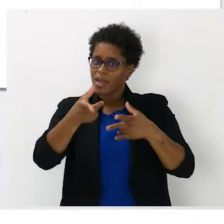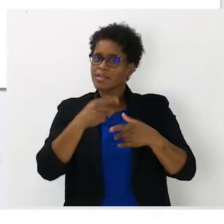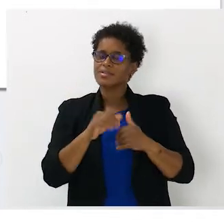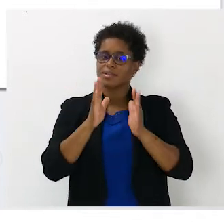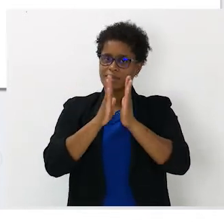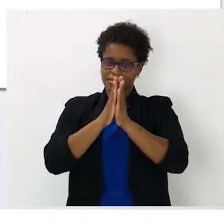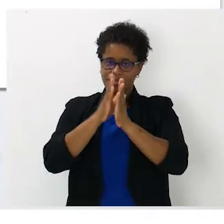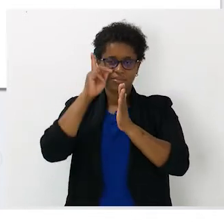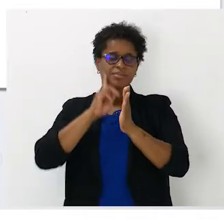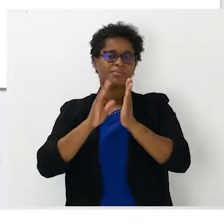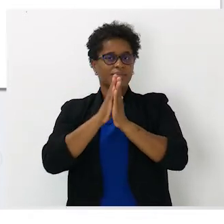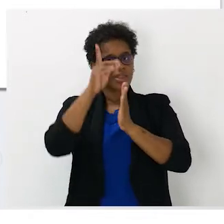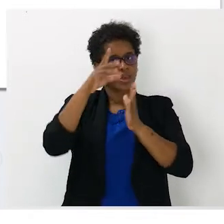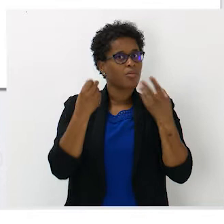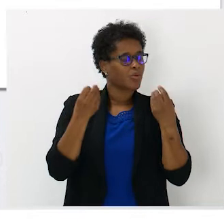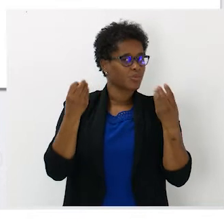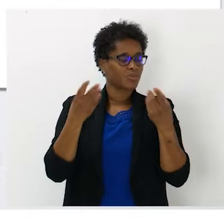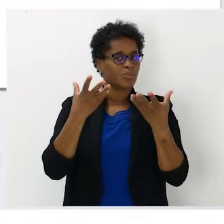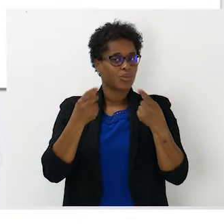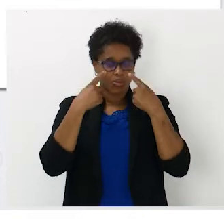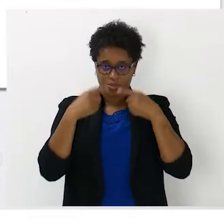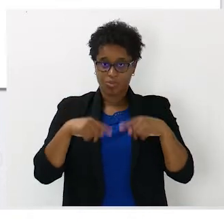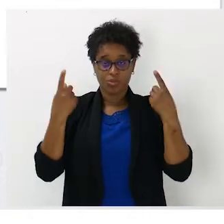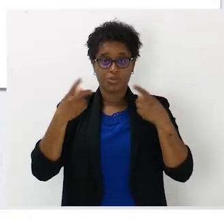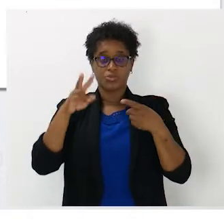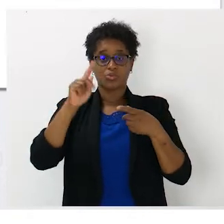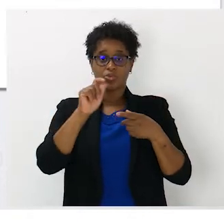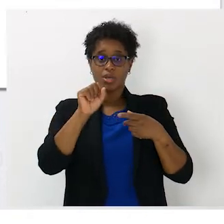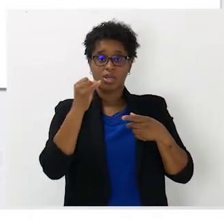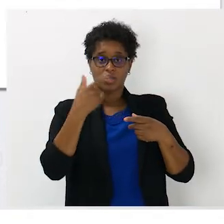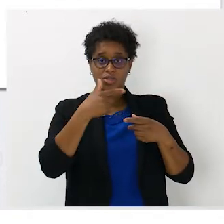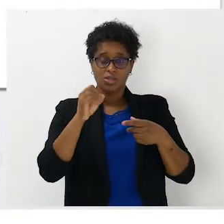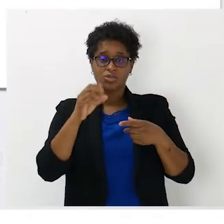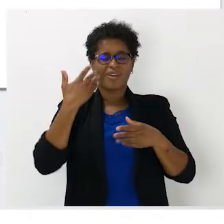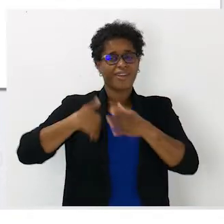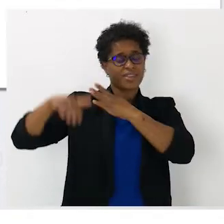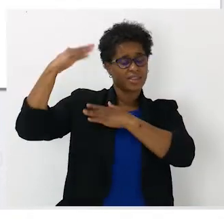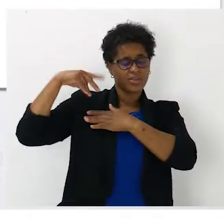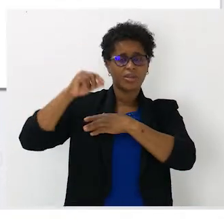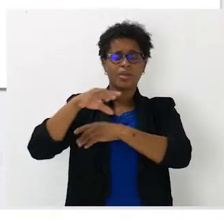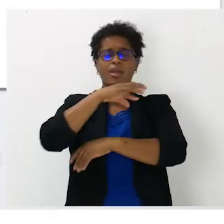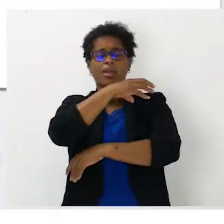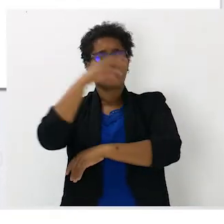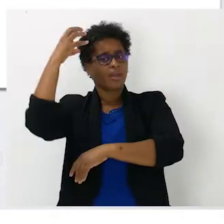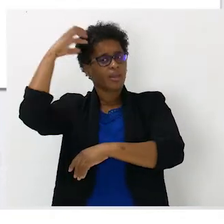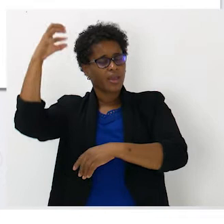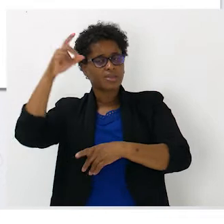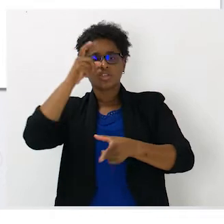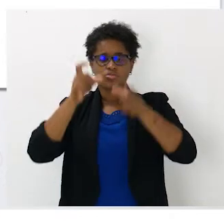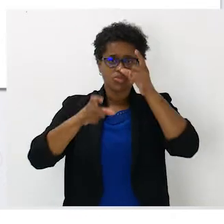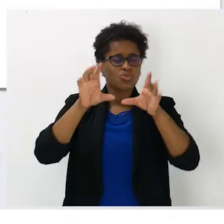popular no Egito Antigo, tanto reis como a população em